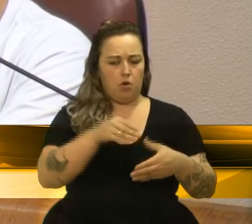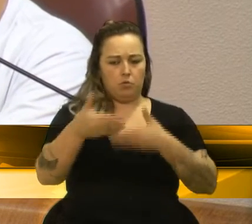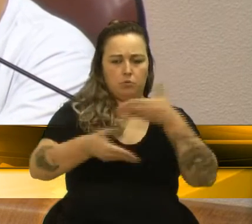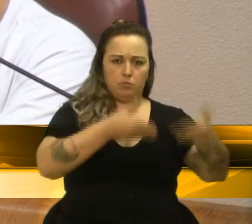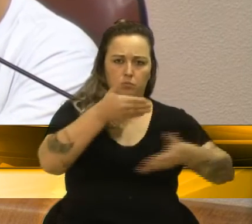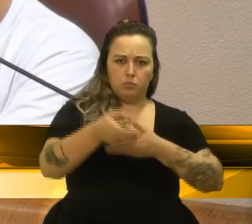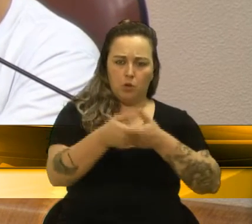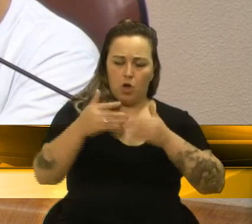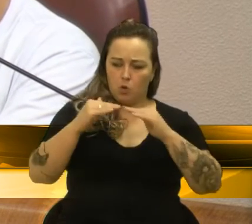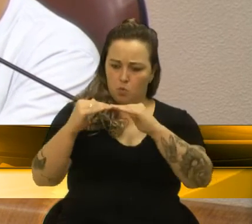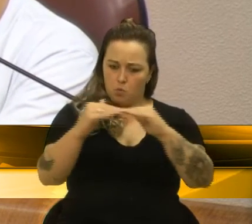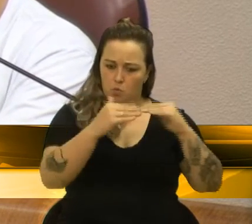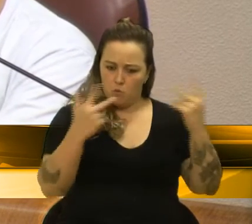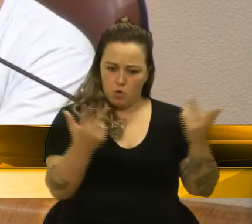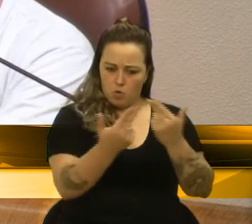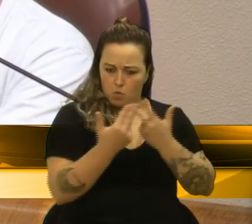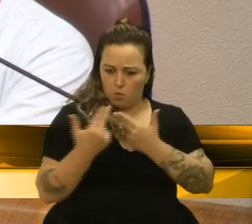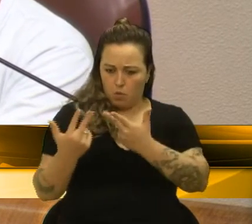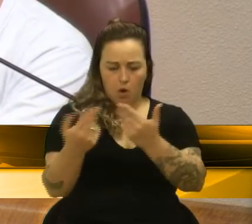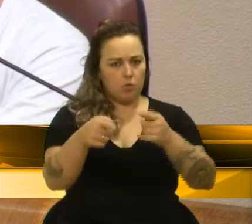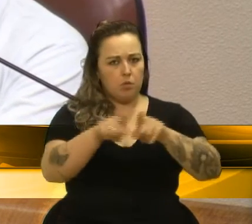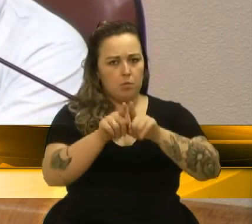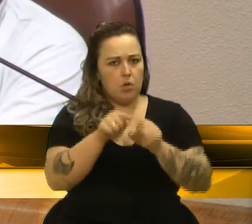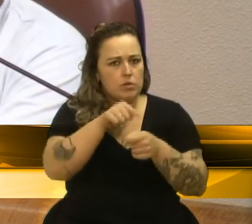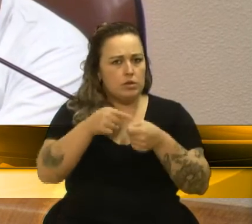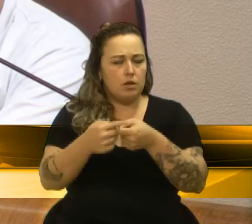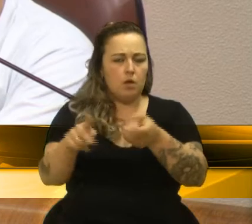seus iguais, mas também com o ambiente comum de cidade.